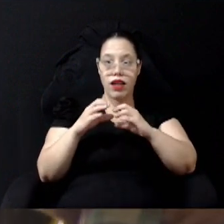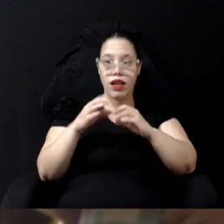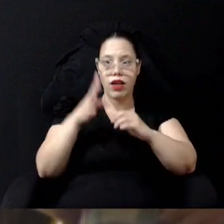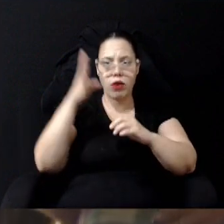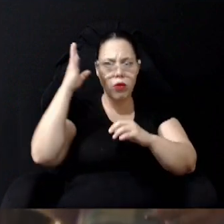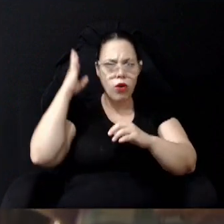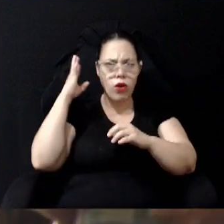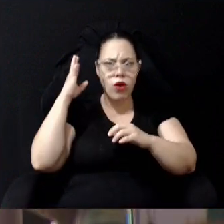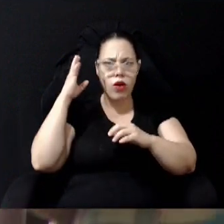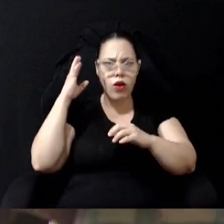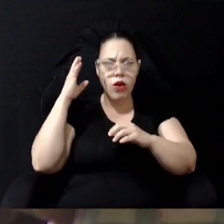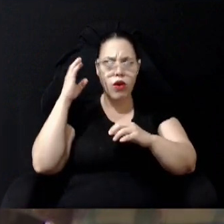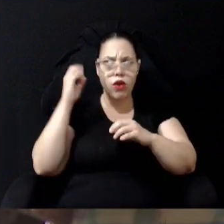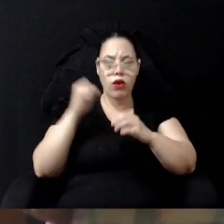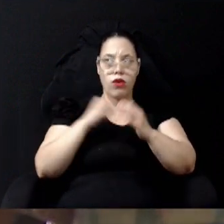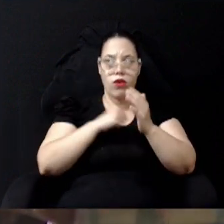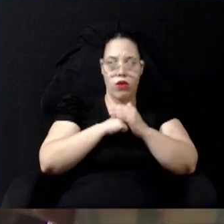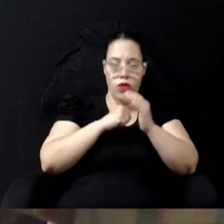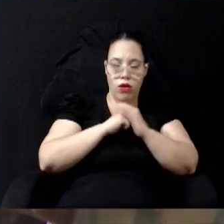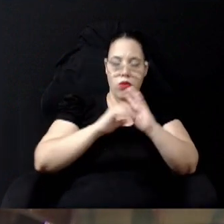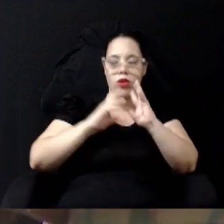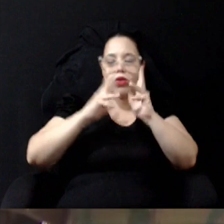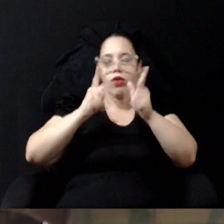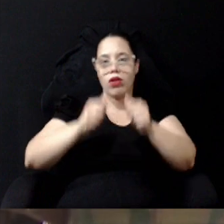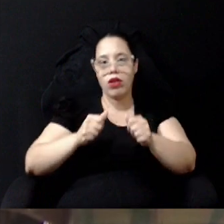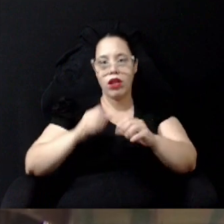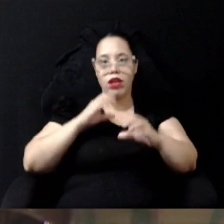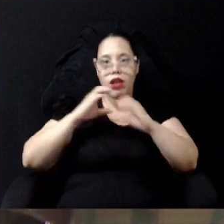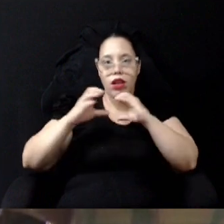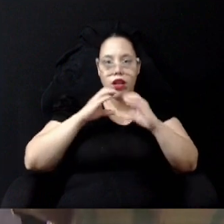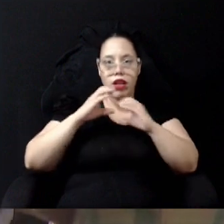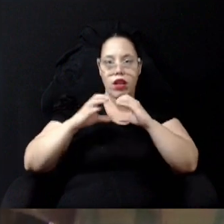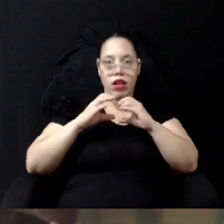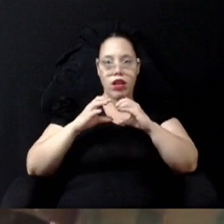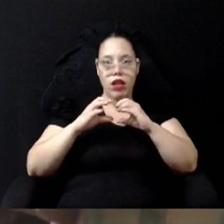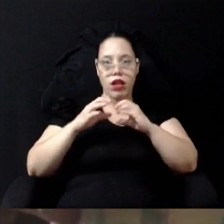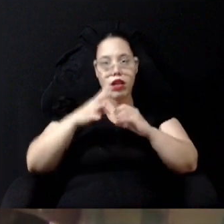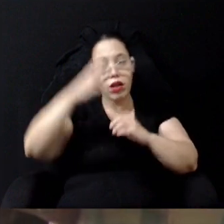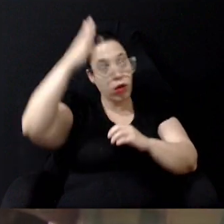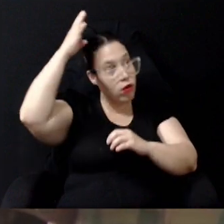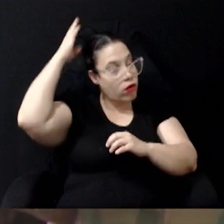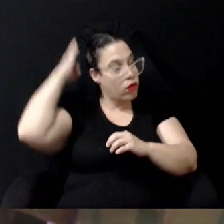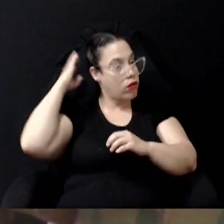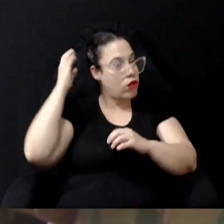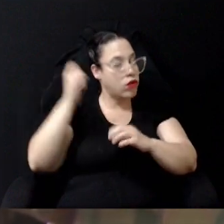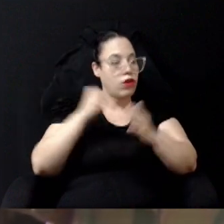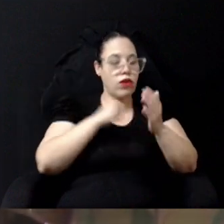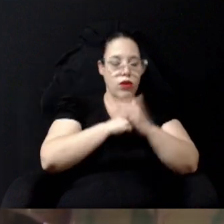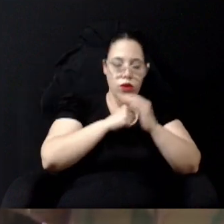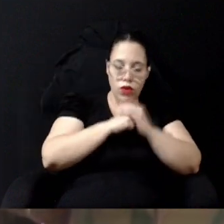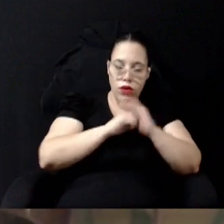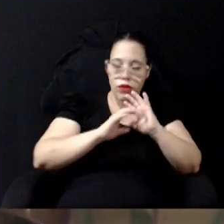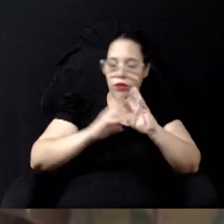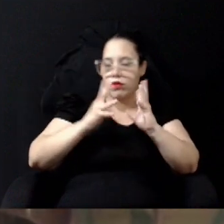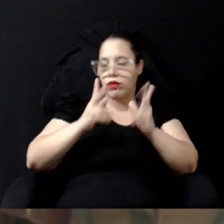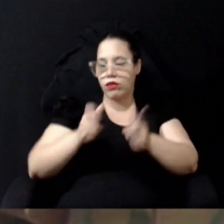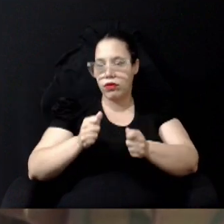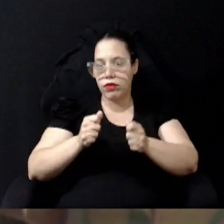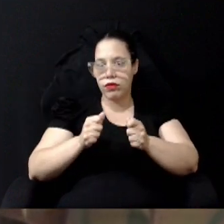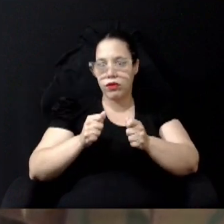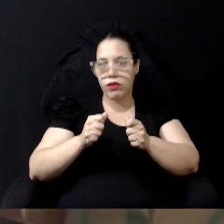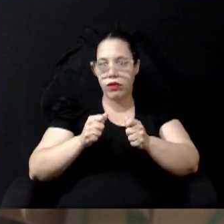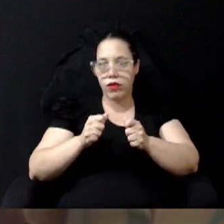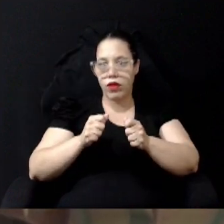pra todo mundo. Sou cantadeira, sou bombeira, rezo pra todo mundo. Se o bumbo